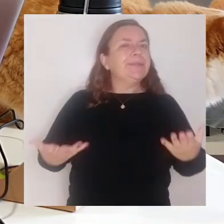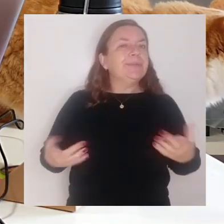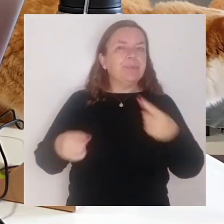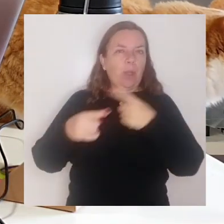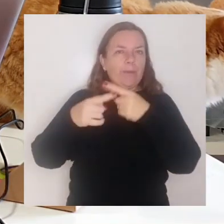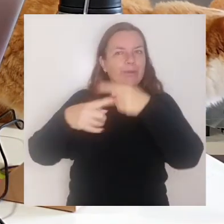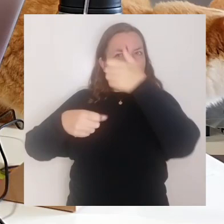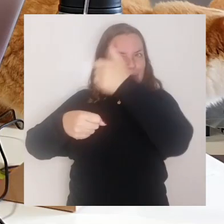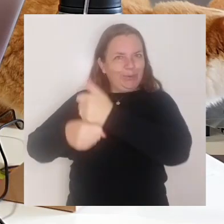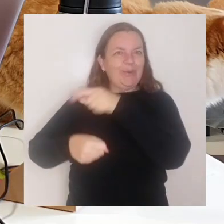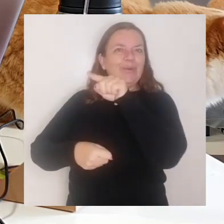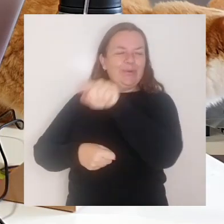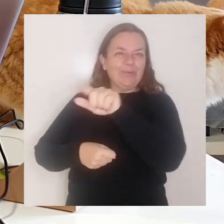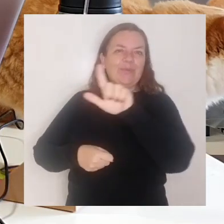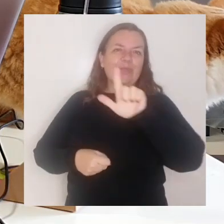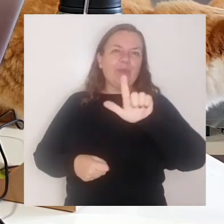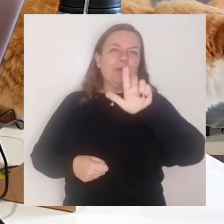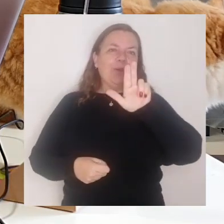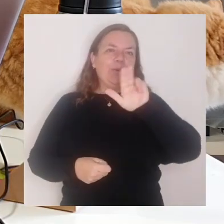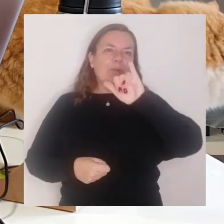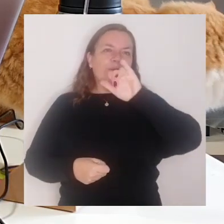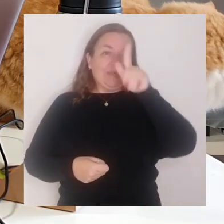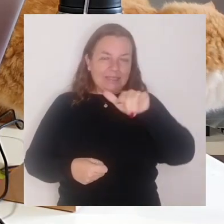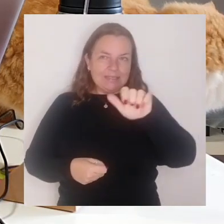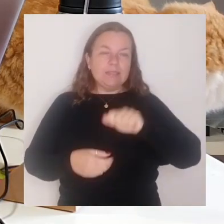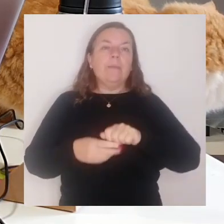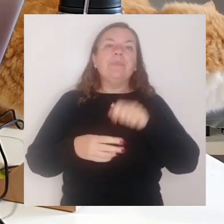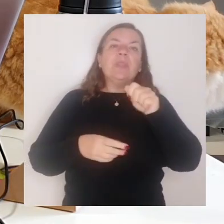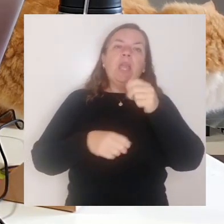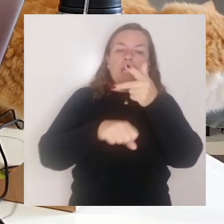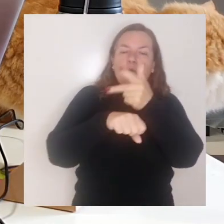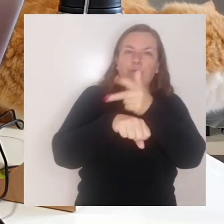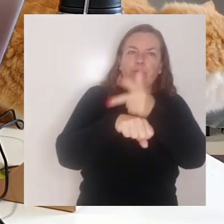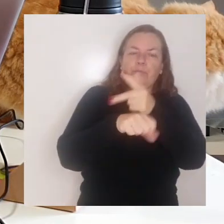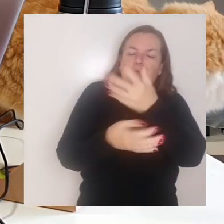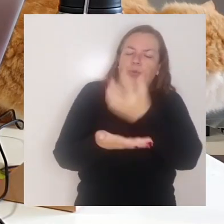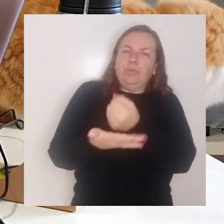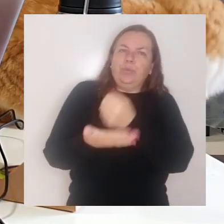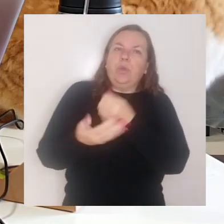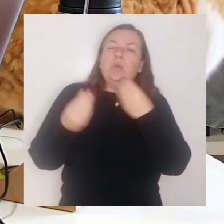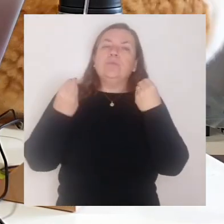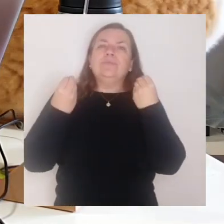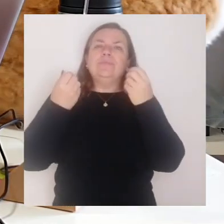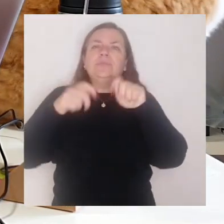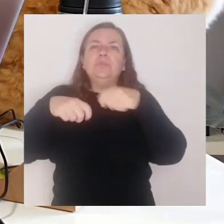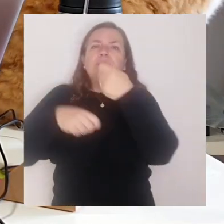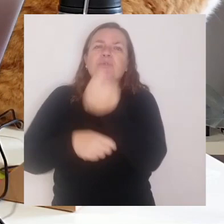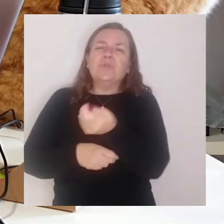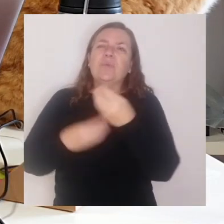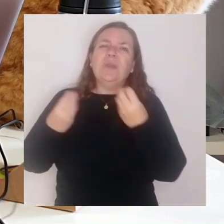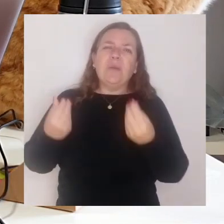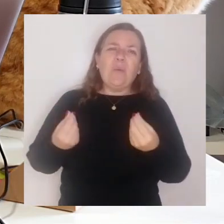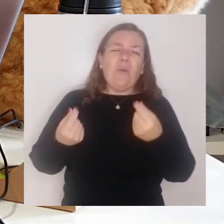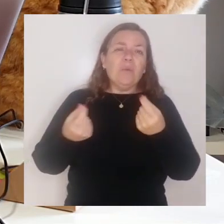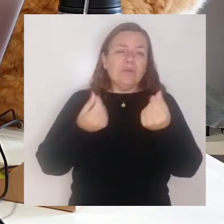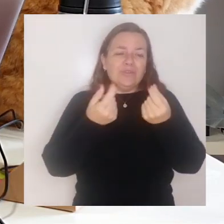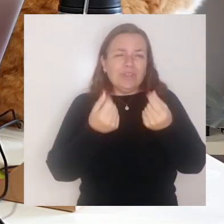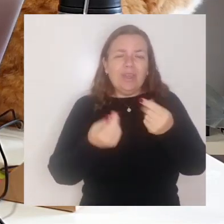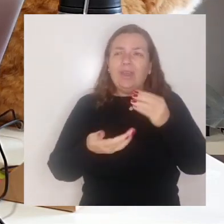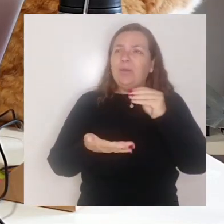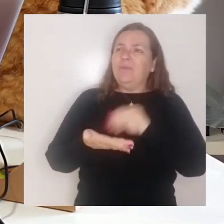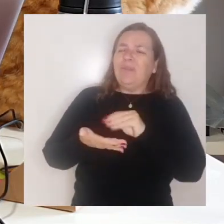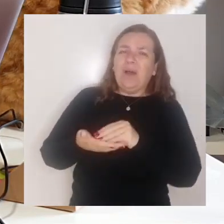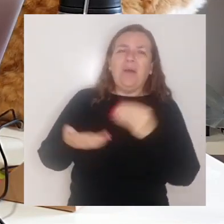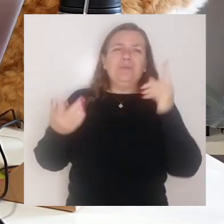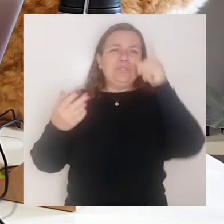Porque o dono da sorveteria, o Luiz Augusto De Mori, gravou um vídeo falando sobre o impacto da crise econômica causada pela